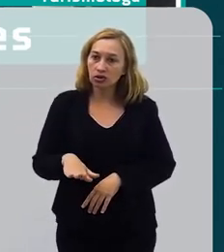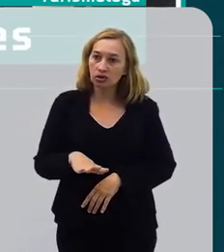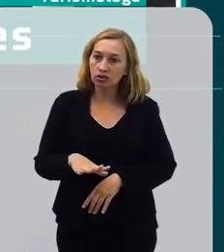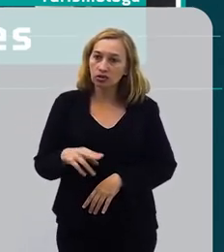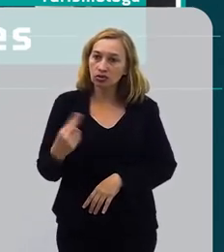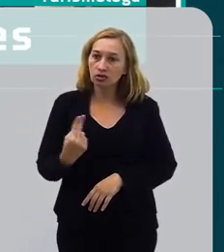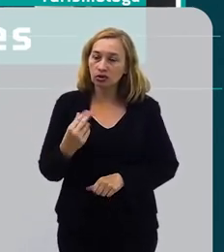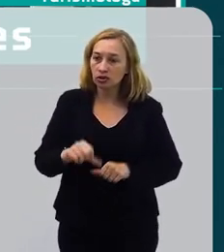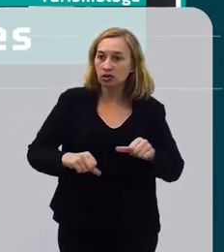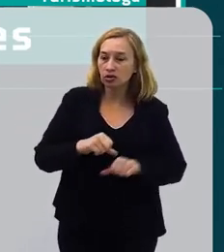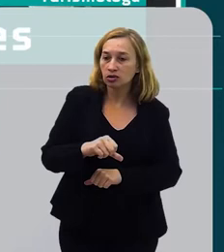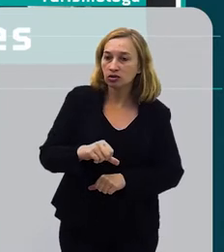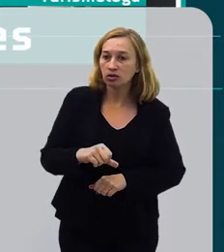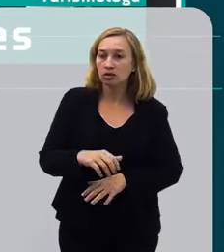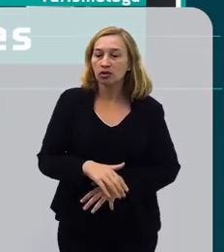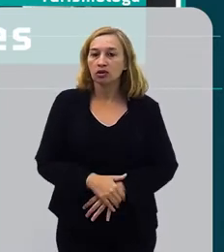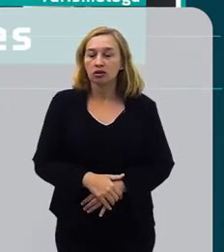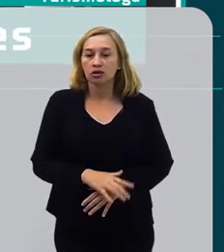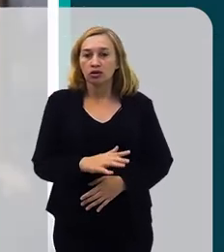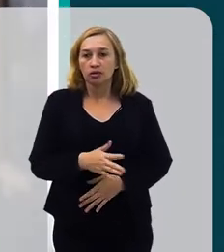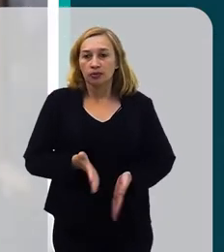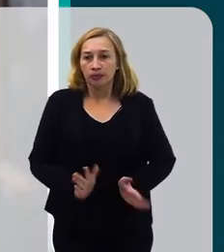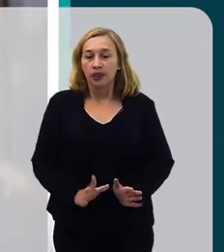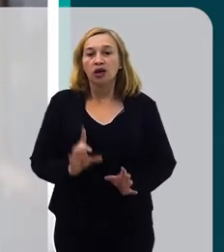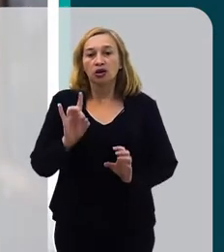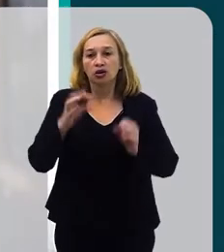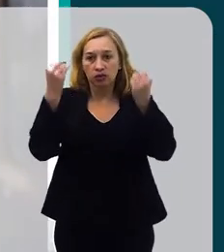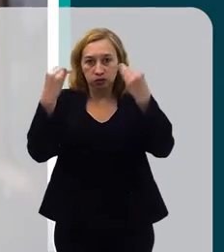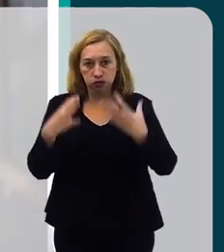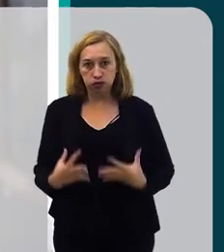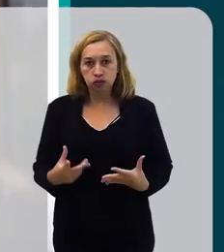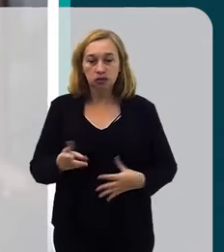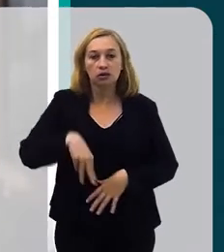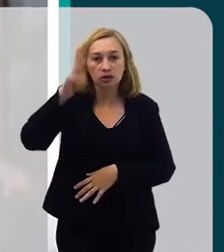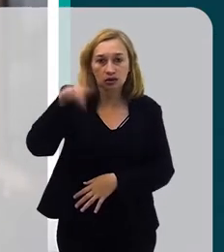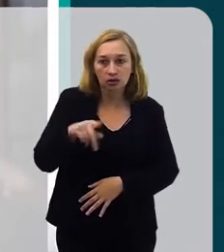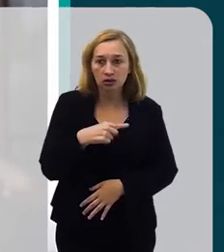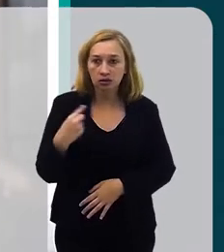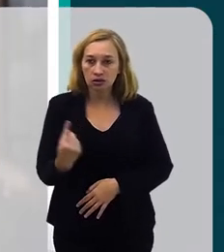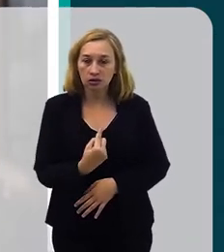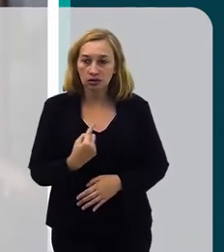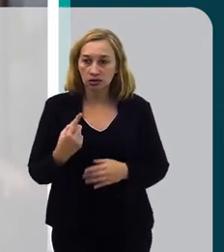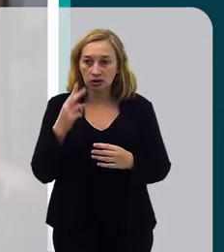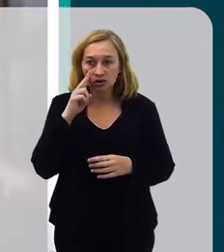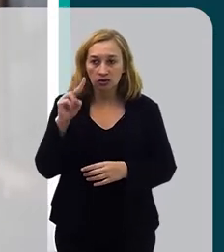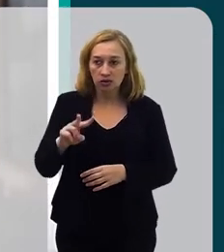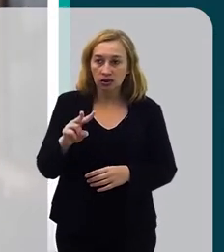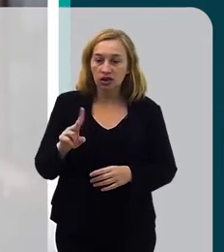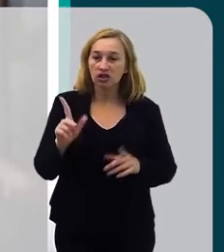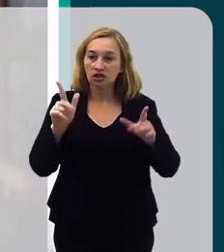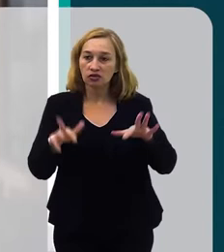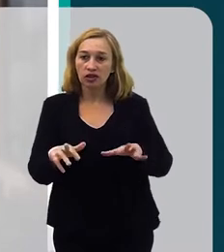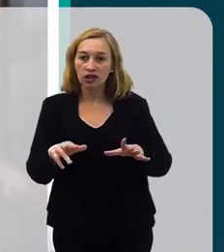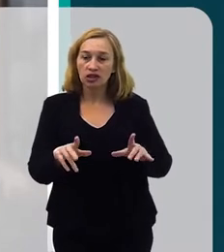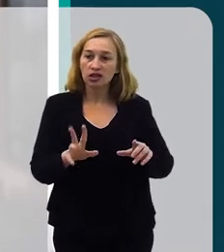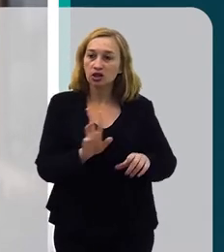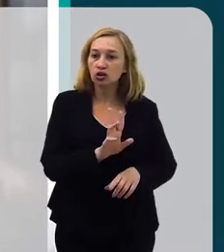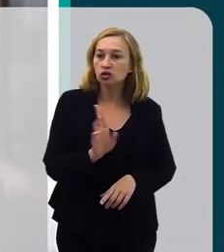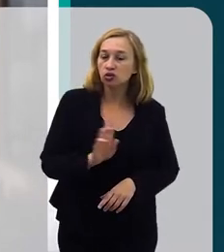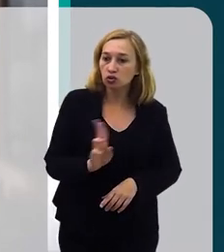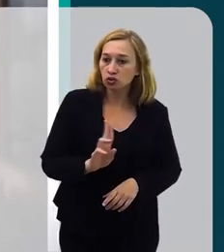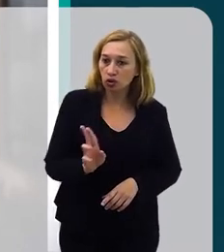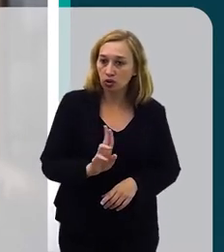crianças retificando o nome. Então, só para a gente explicar para quem está nos assistindo a diferença, né, do